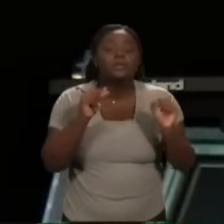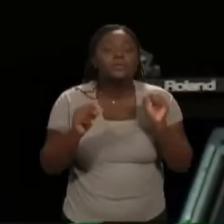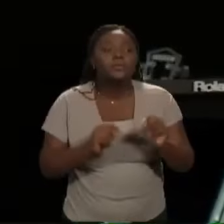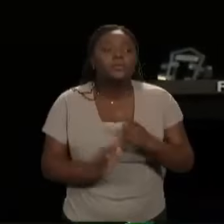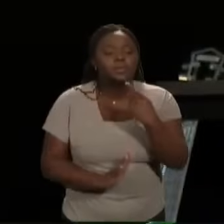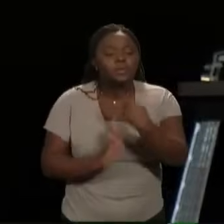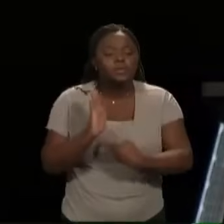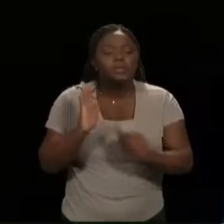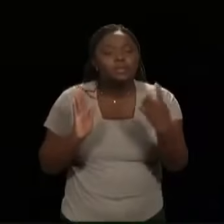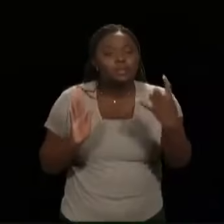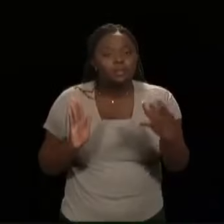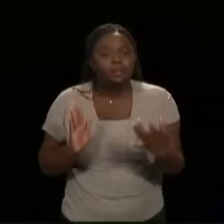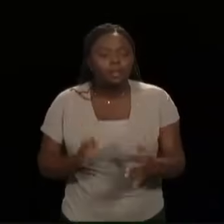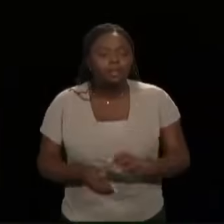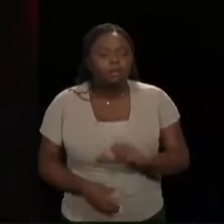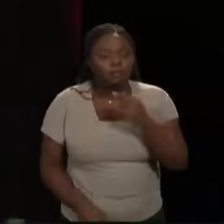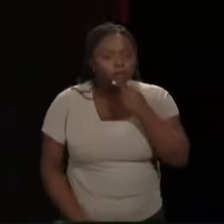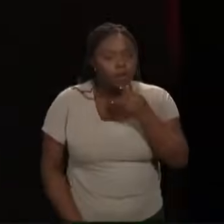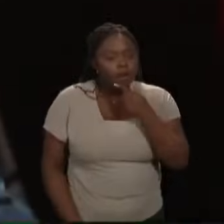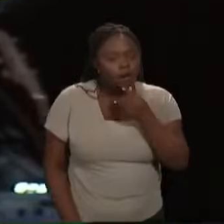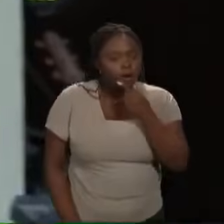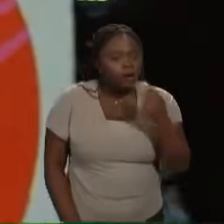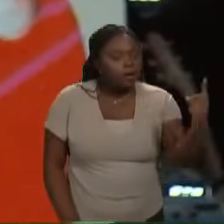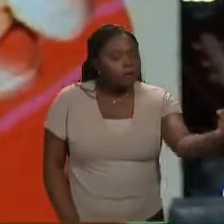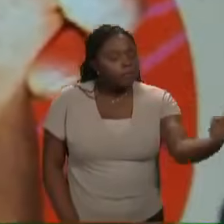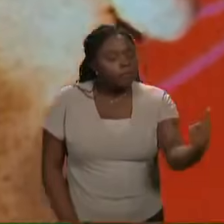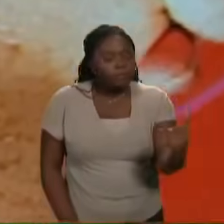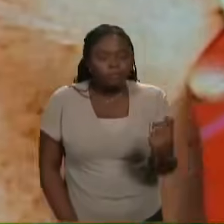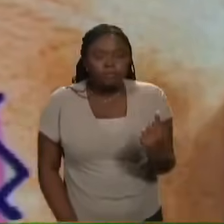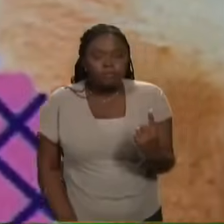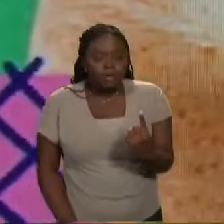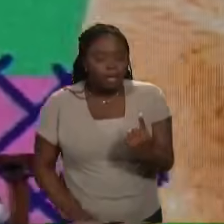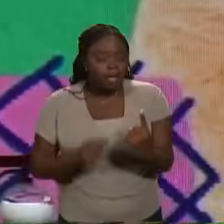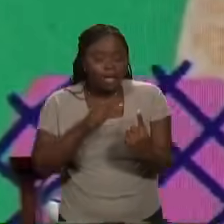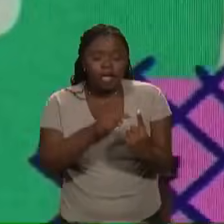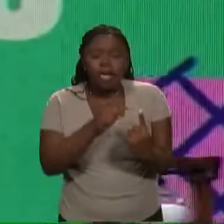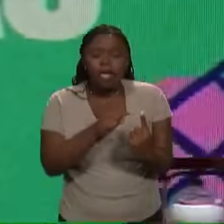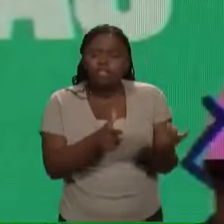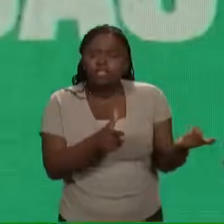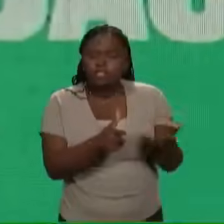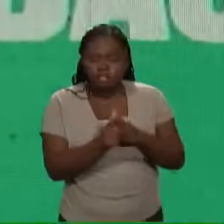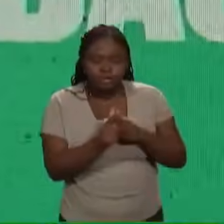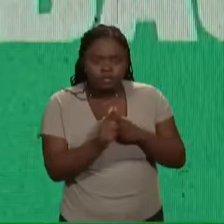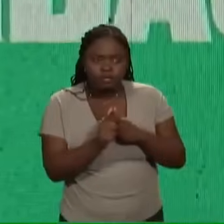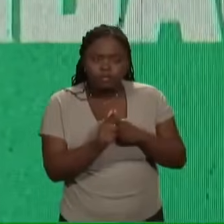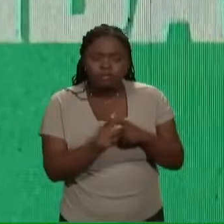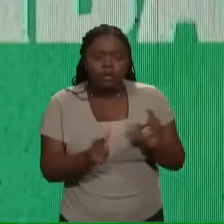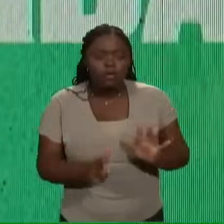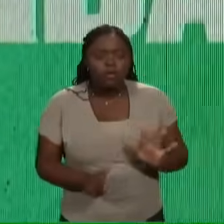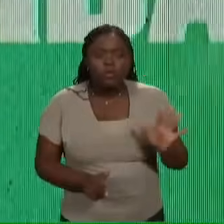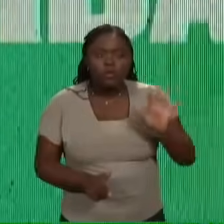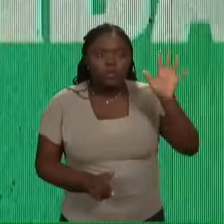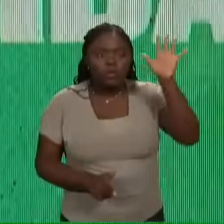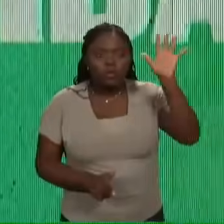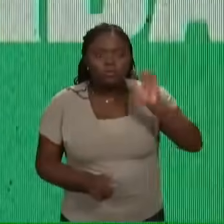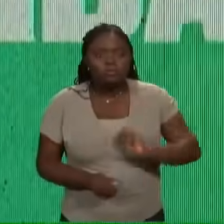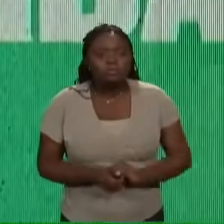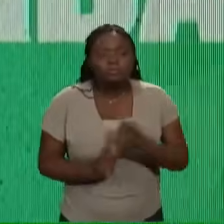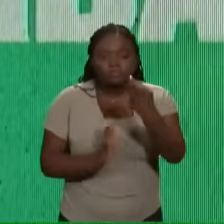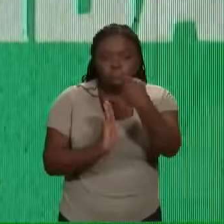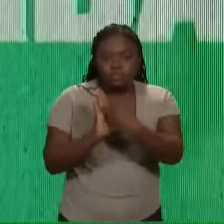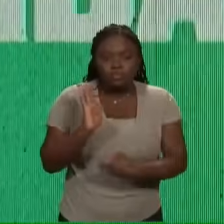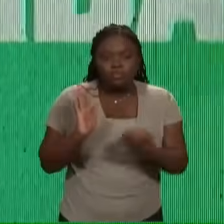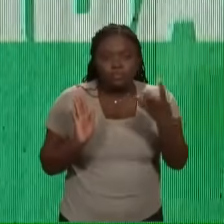O texto diz que ele chegou um homem, e esse homem devia uma quantia. O texto aqui diz que